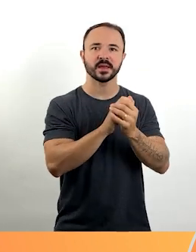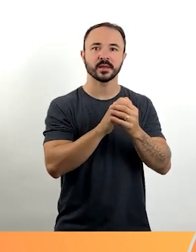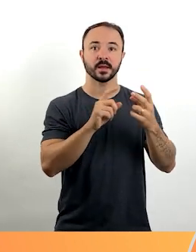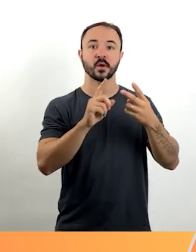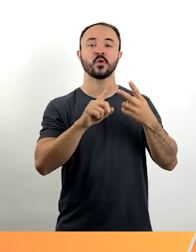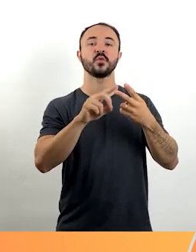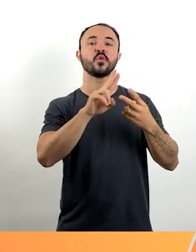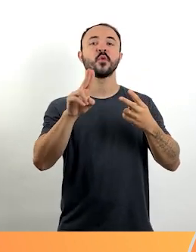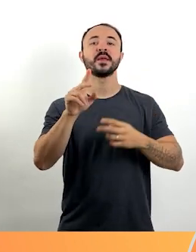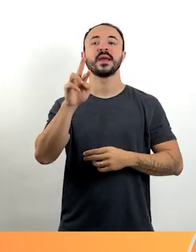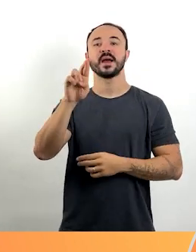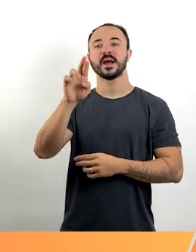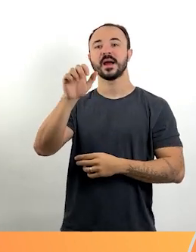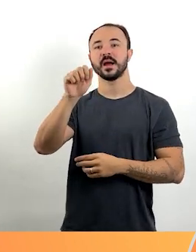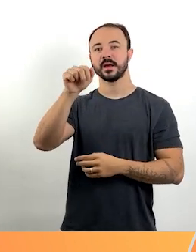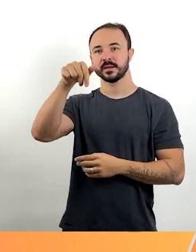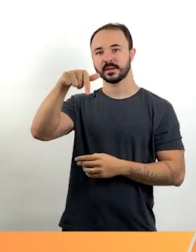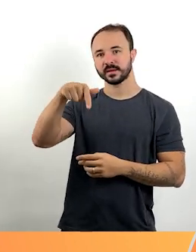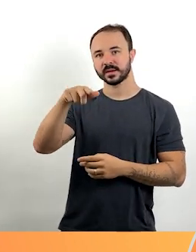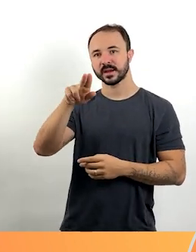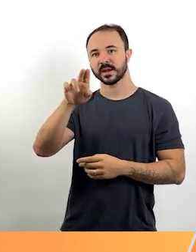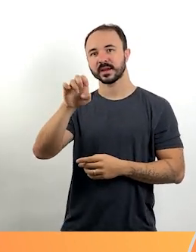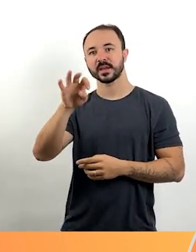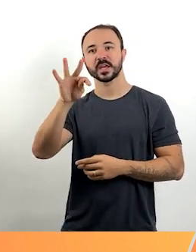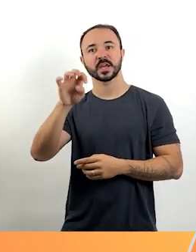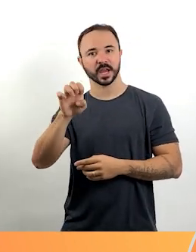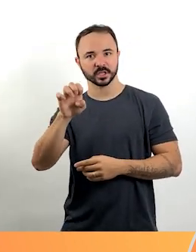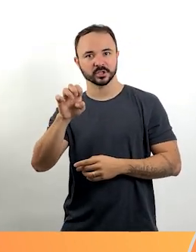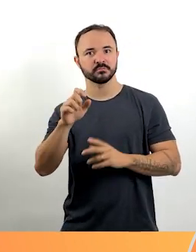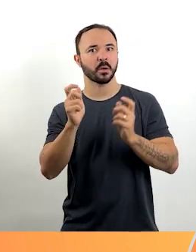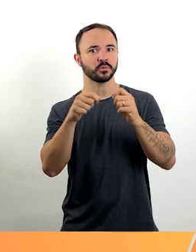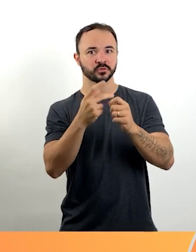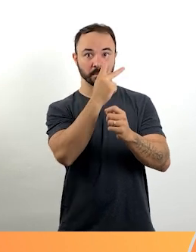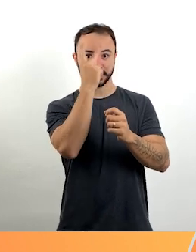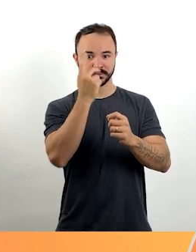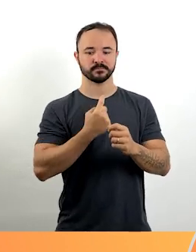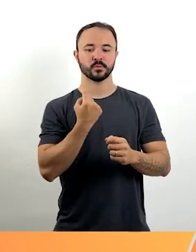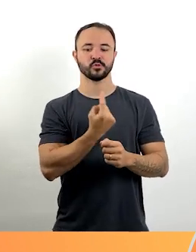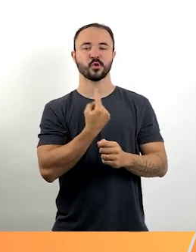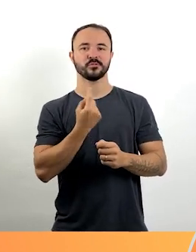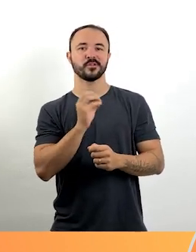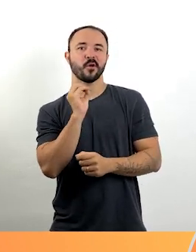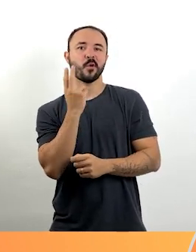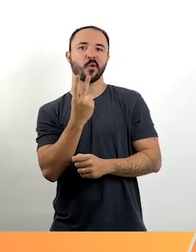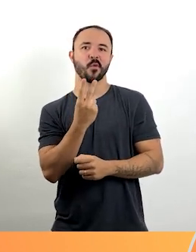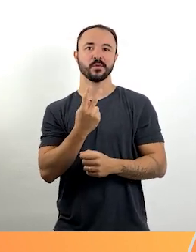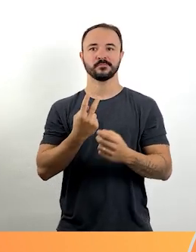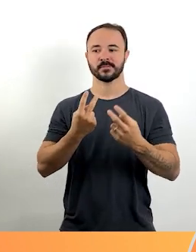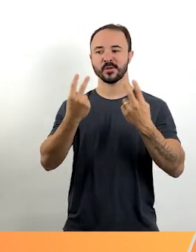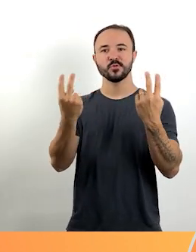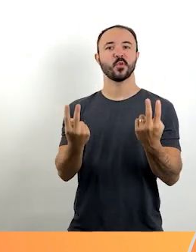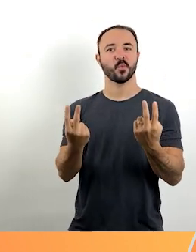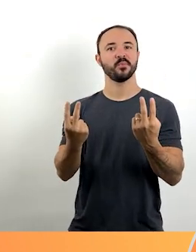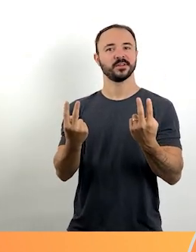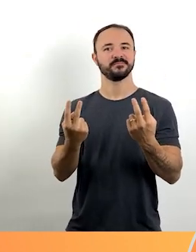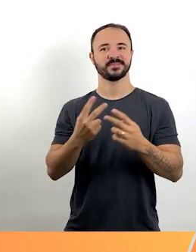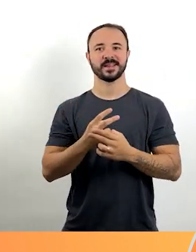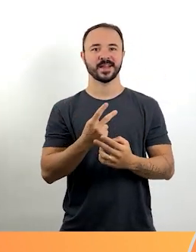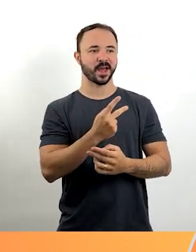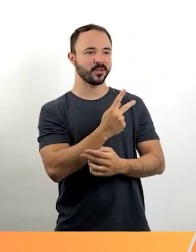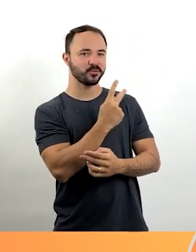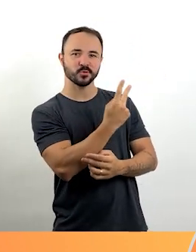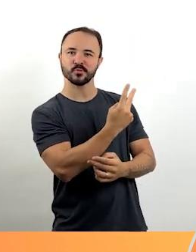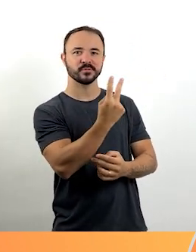ser praticado individualmente ou em duplas, certinho? Então, quando você observar